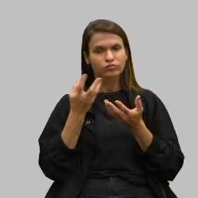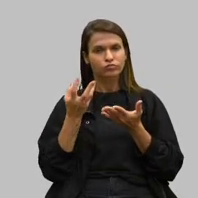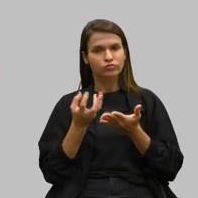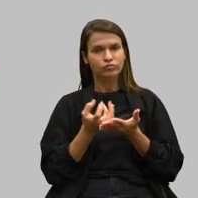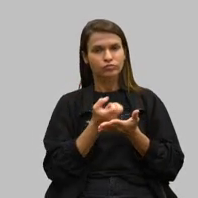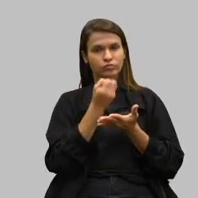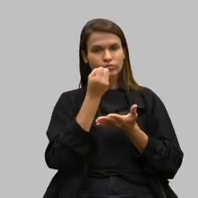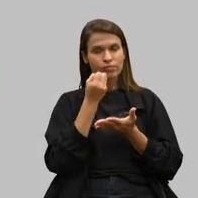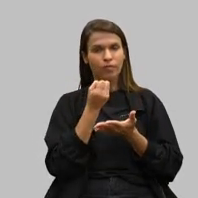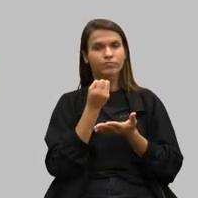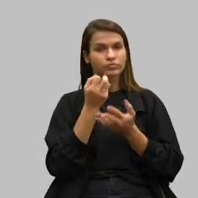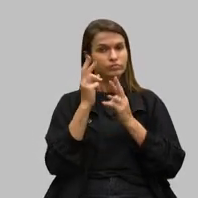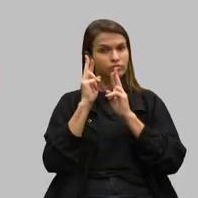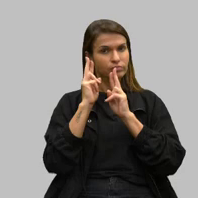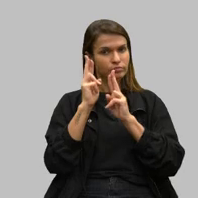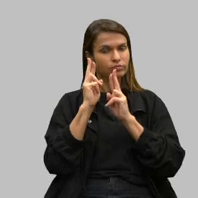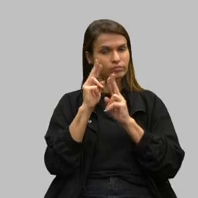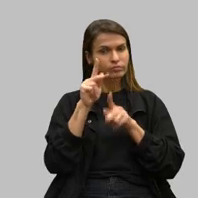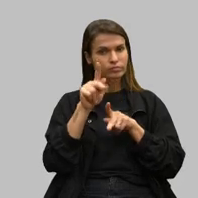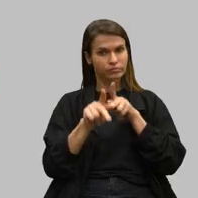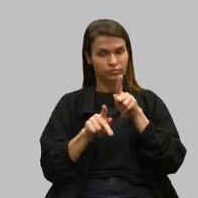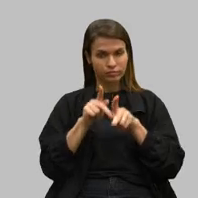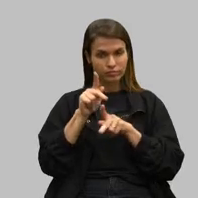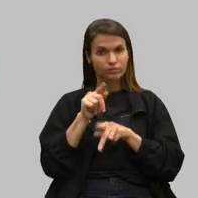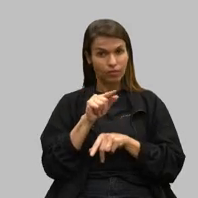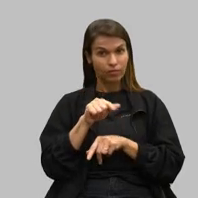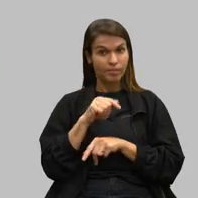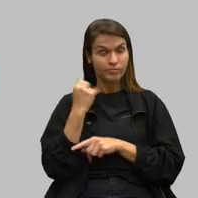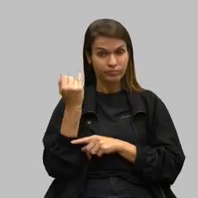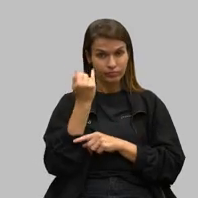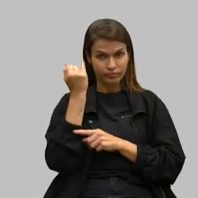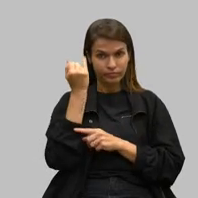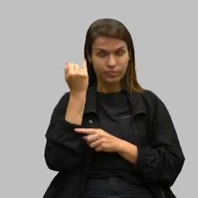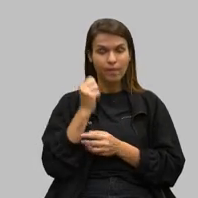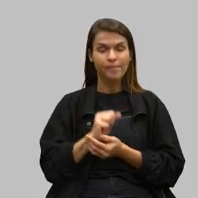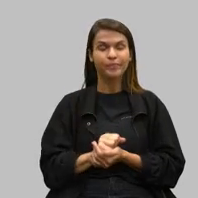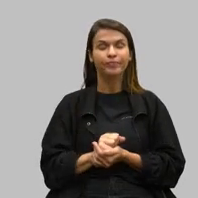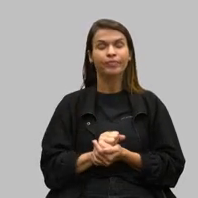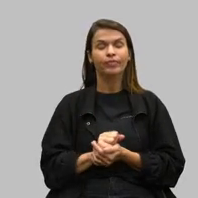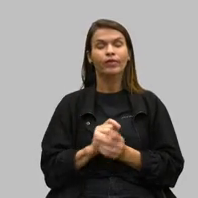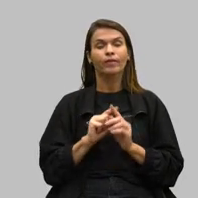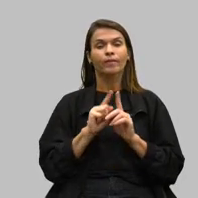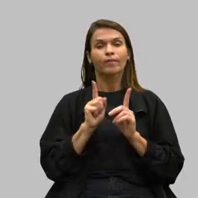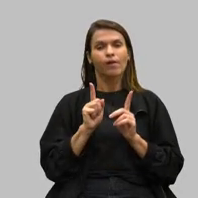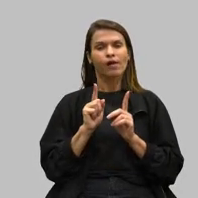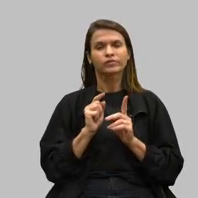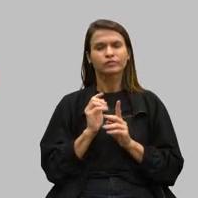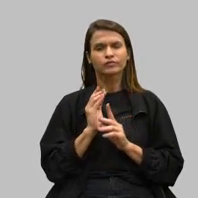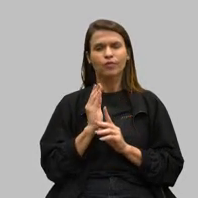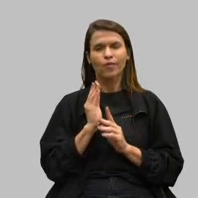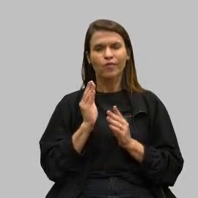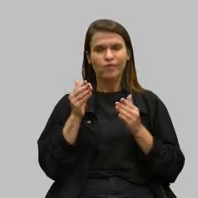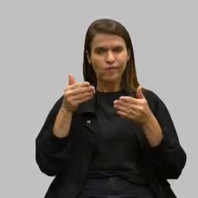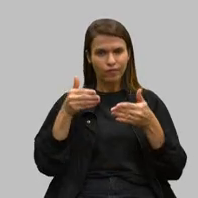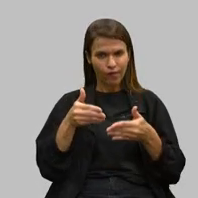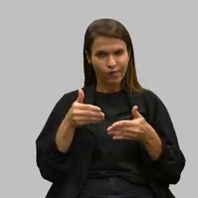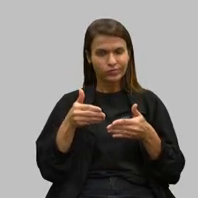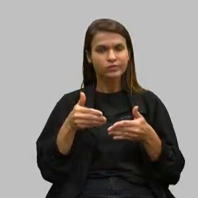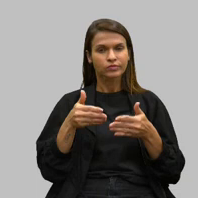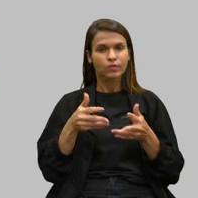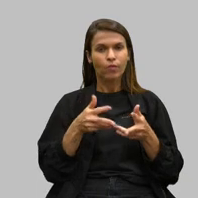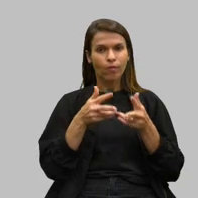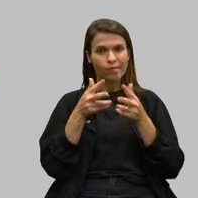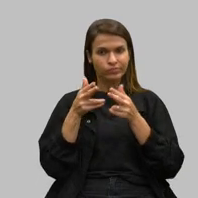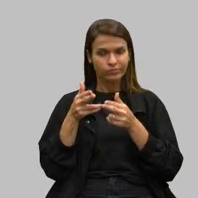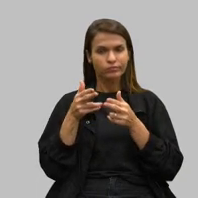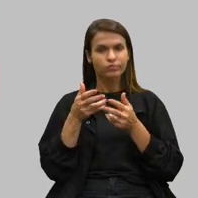as esperanças da população. Então, isso é muito importante, mas eu vou direto aqui ao recorte que eu gostaria de fazer